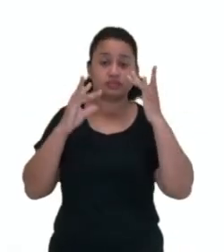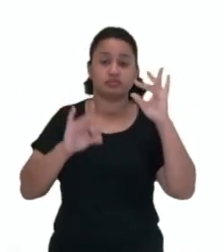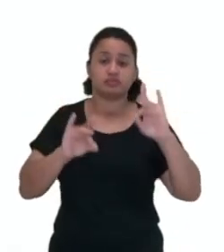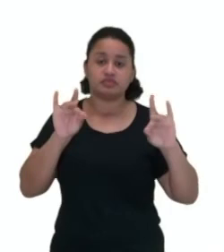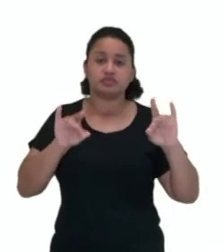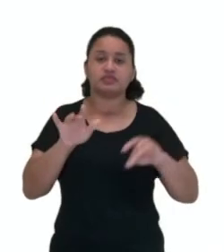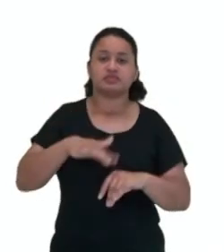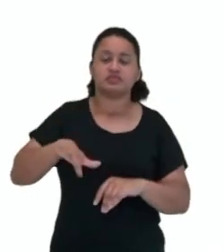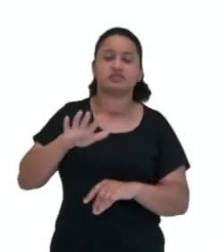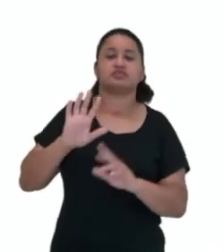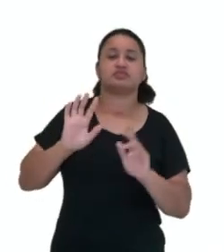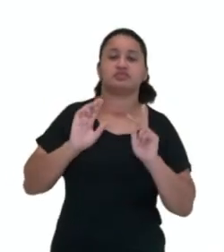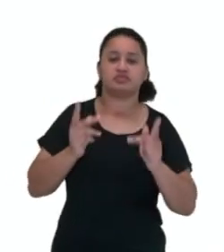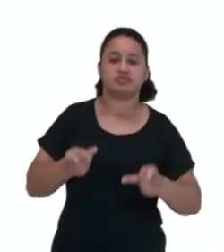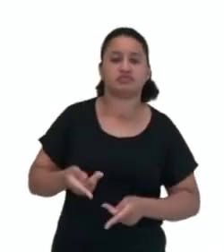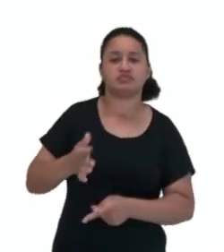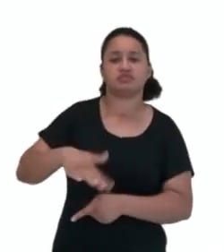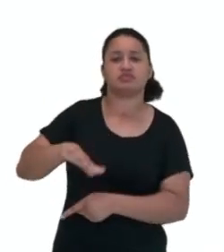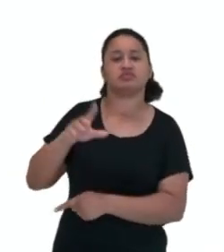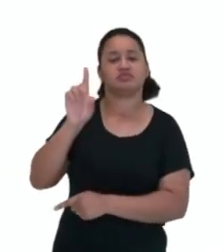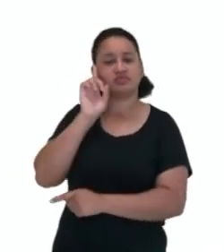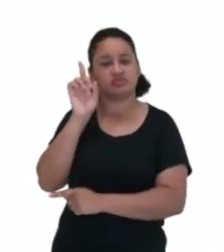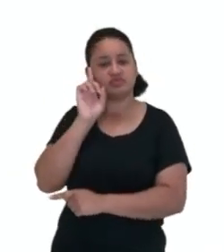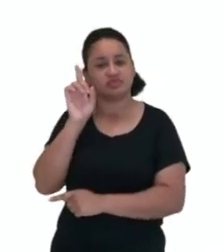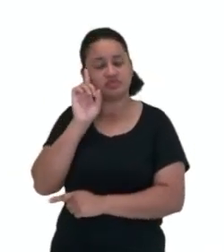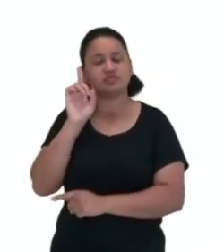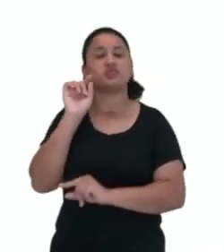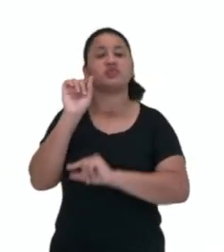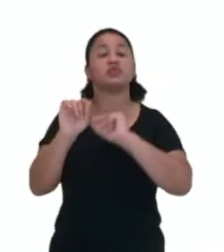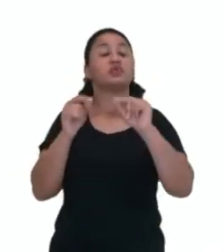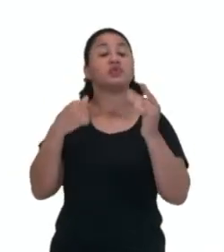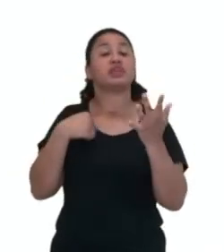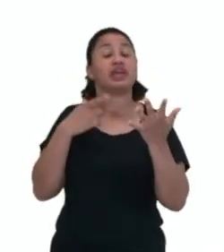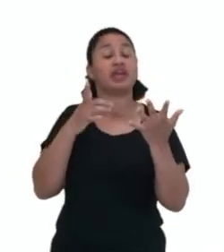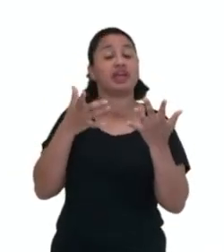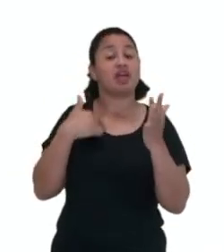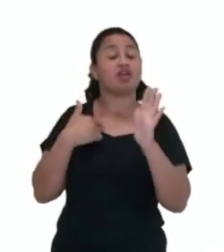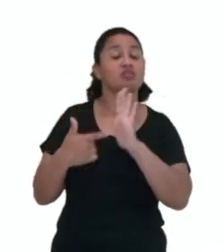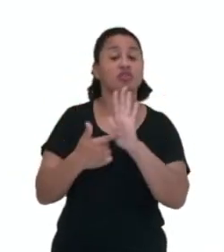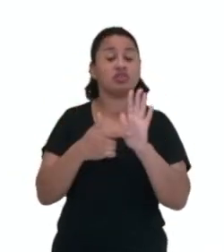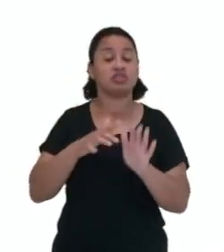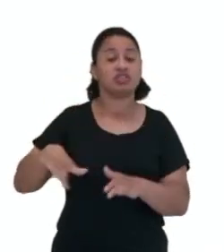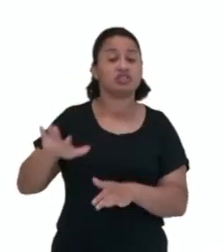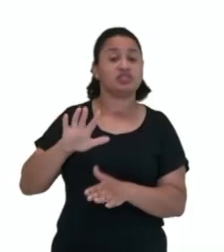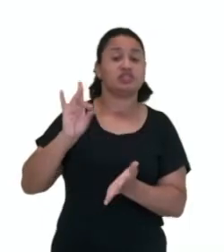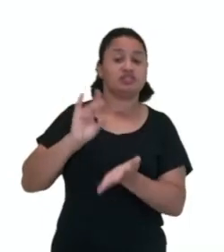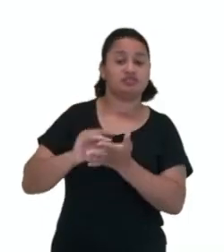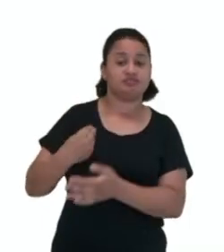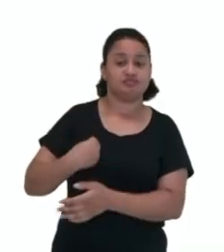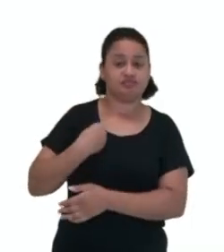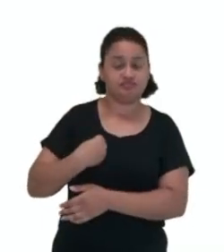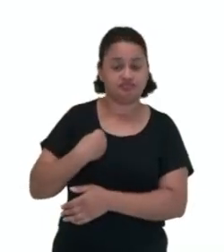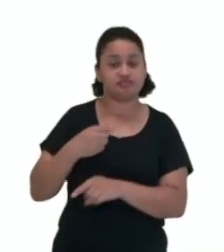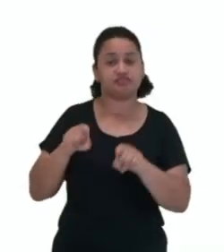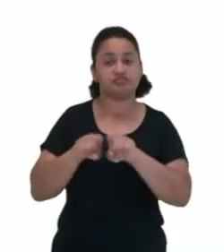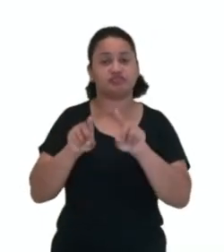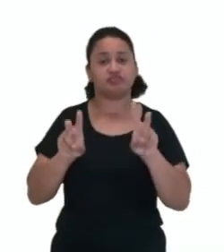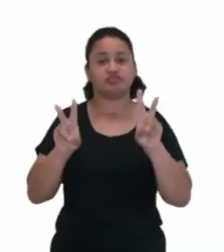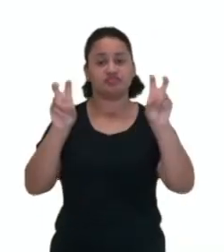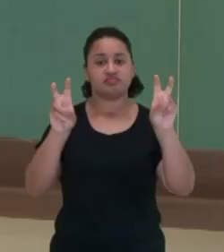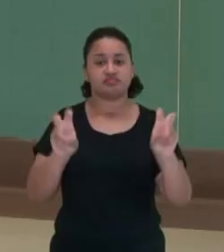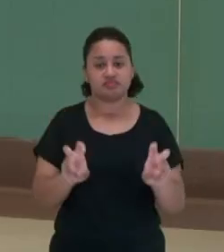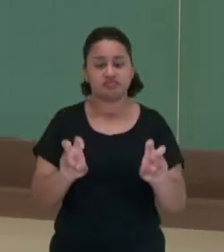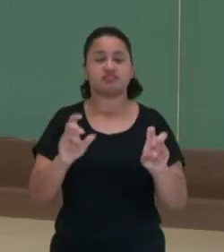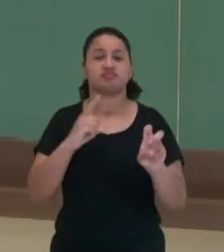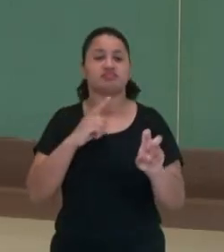questões humanas, cotidianas, procurando ser um espelho da realidade vivida, até os temas mais